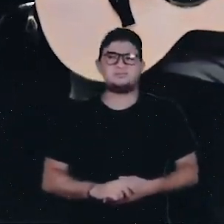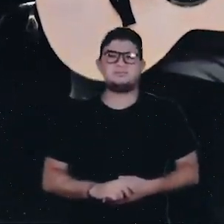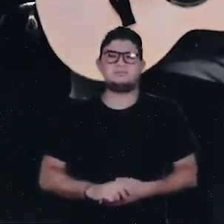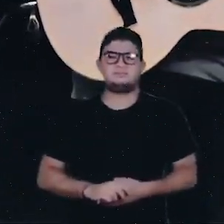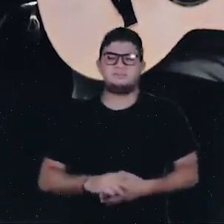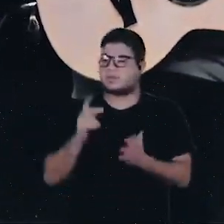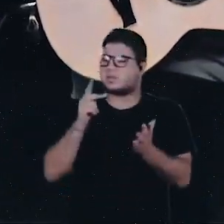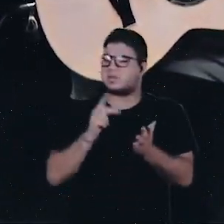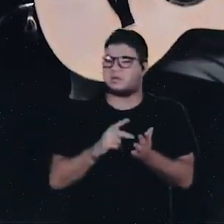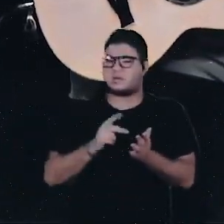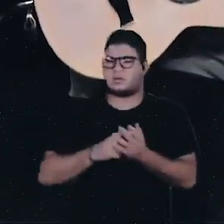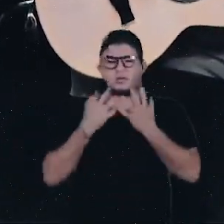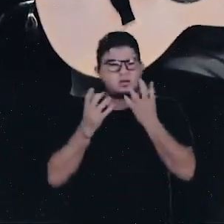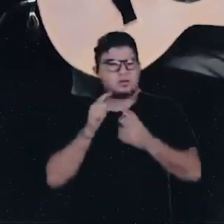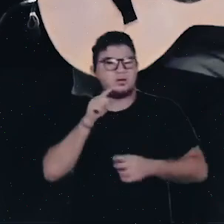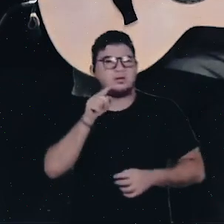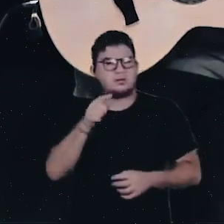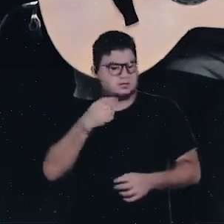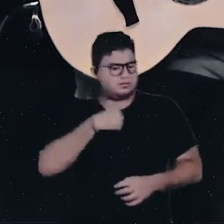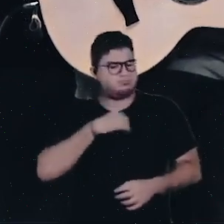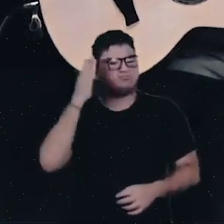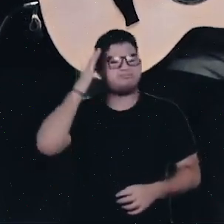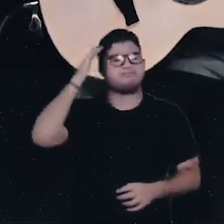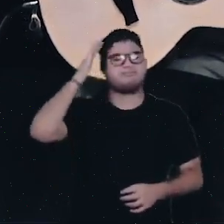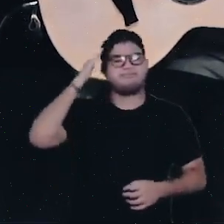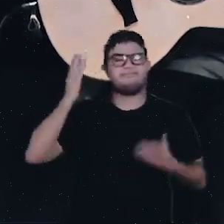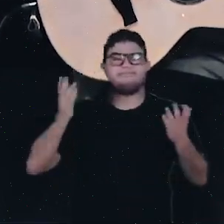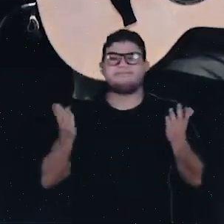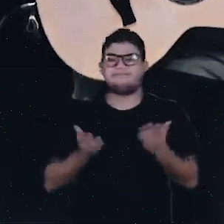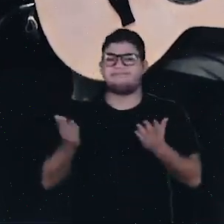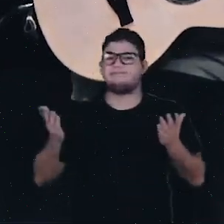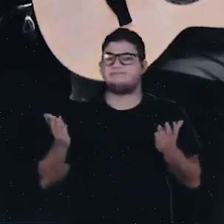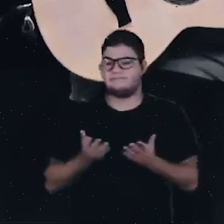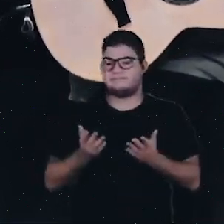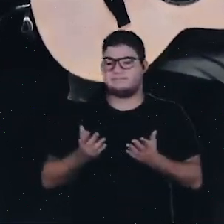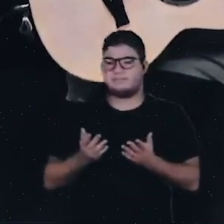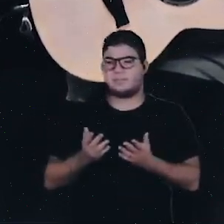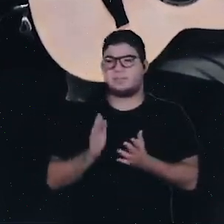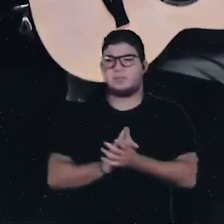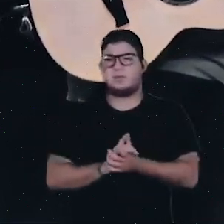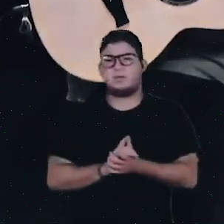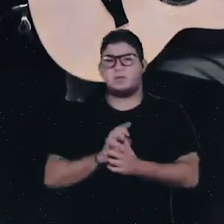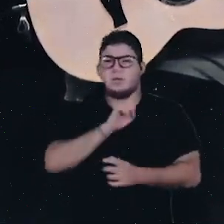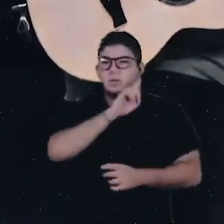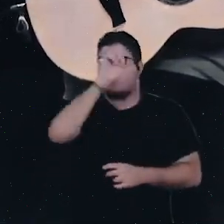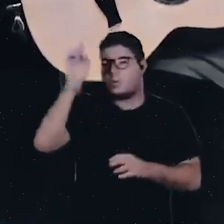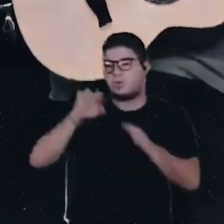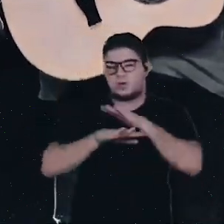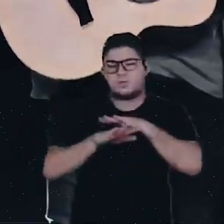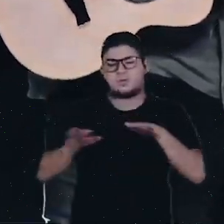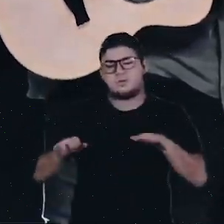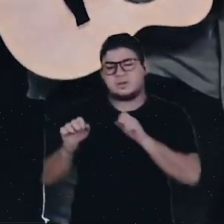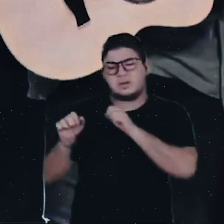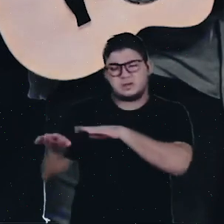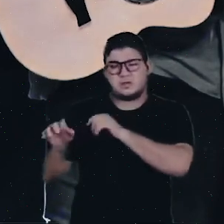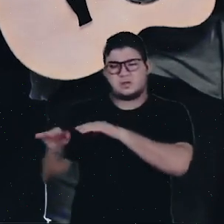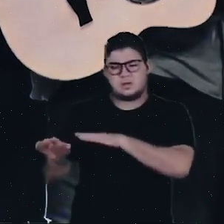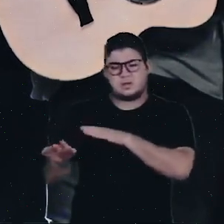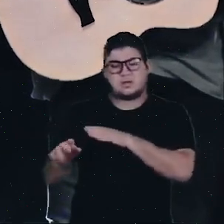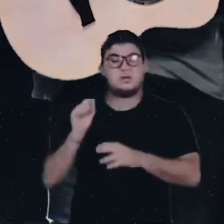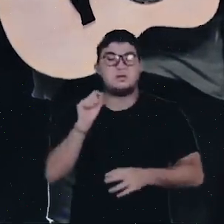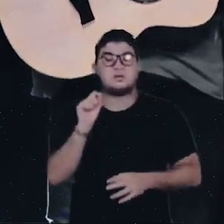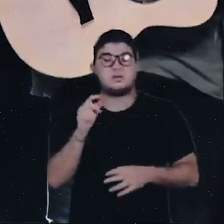E a verdade que eu quero que eu e você entendamos nesse último dia de setembro é que